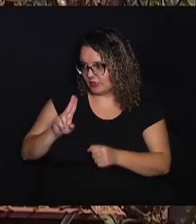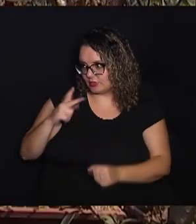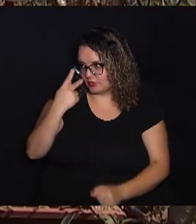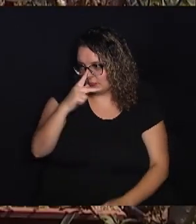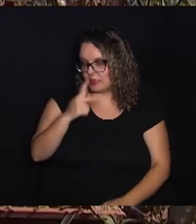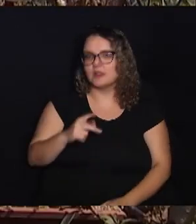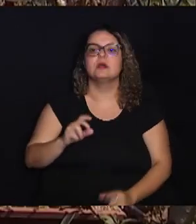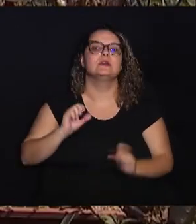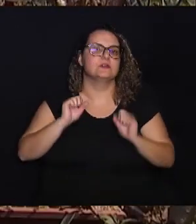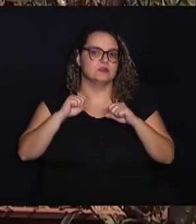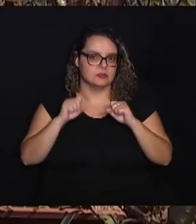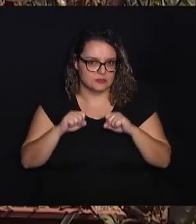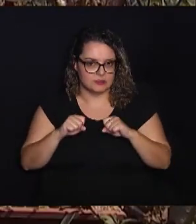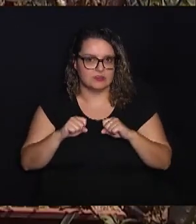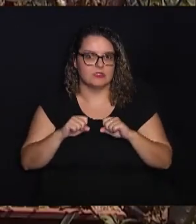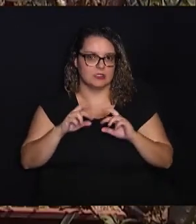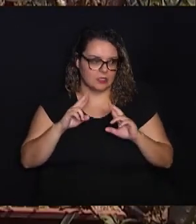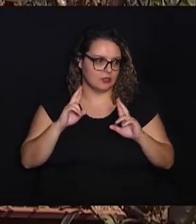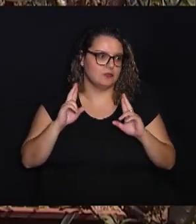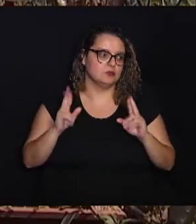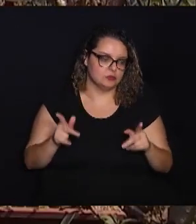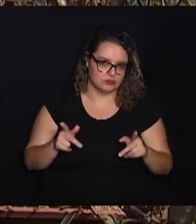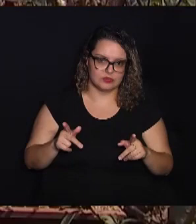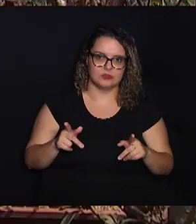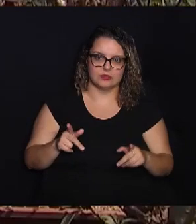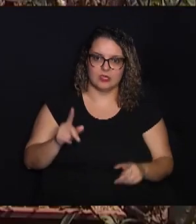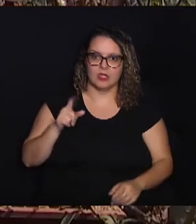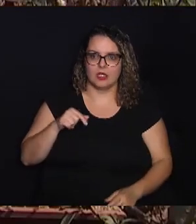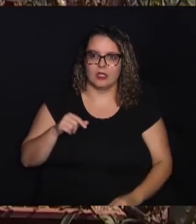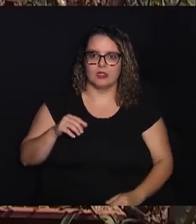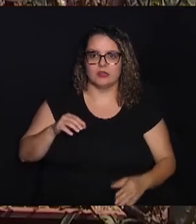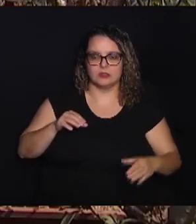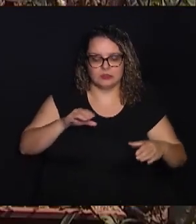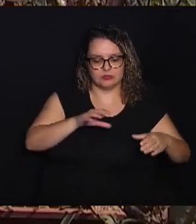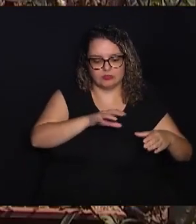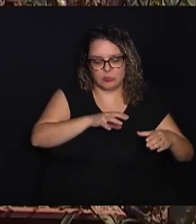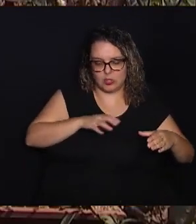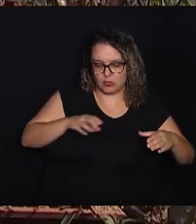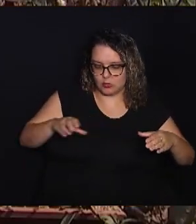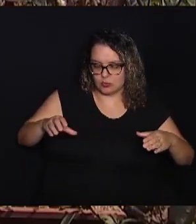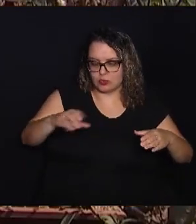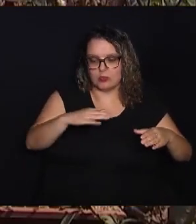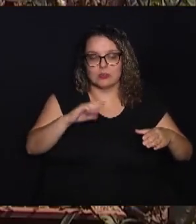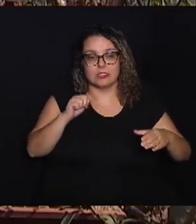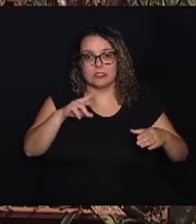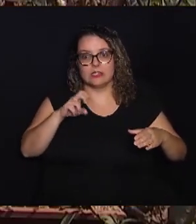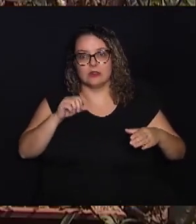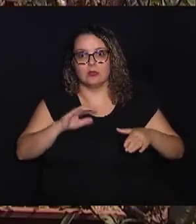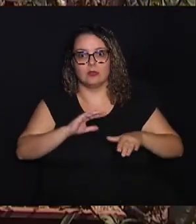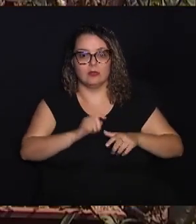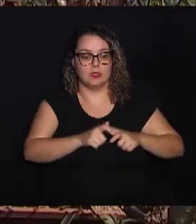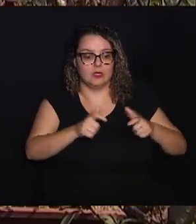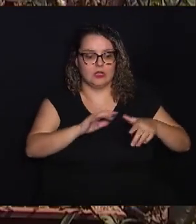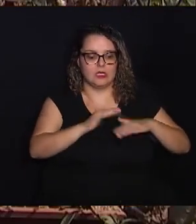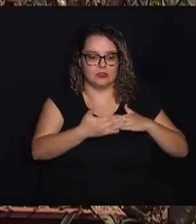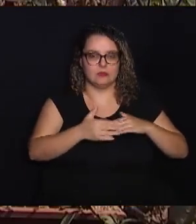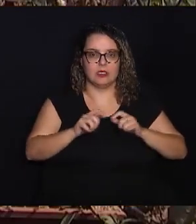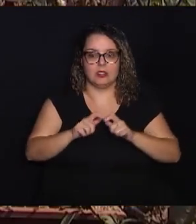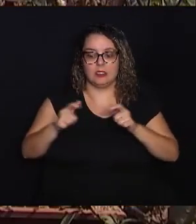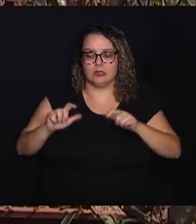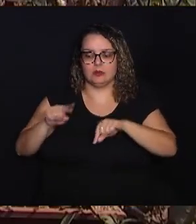Já tinha, isso foi um dos diferenciais. É esse efeito caracol, você crescer no seu bairro, cresce numa outra